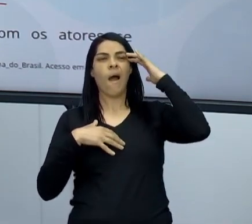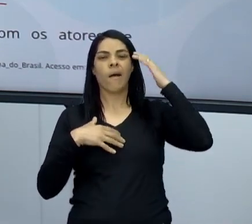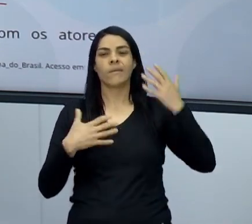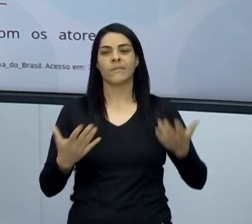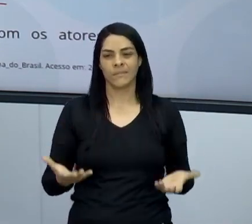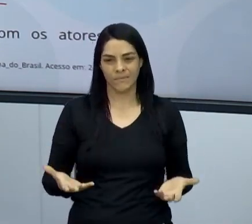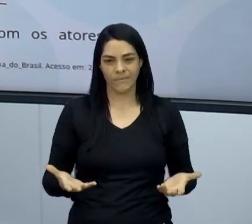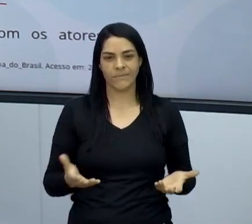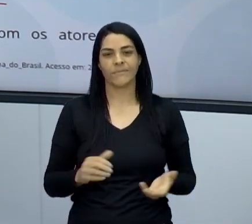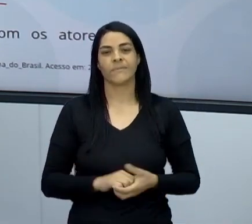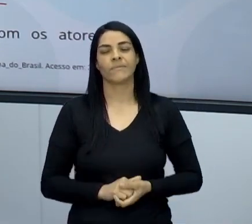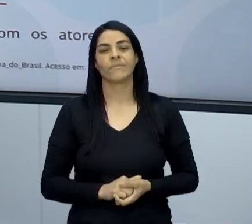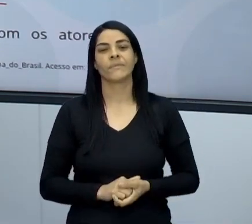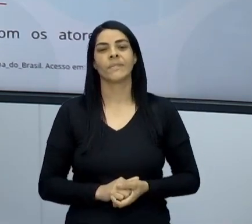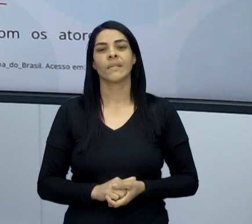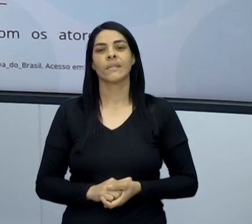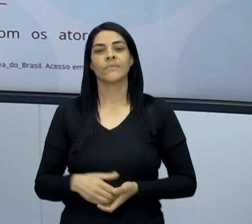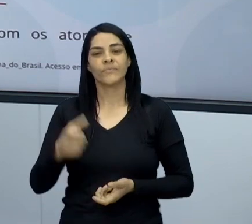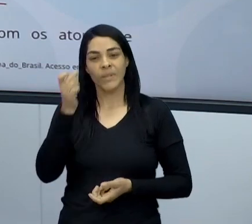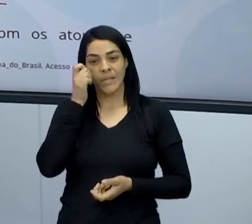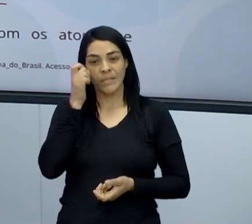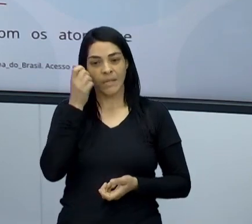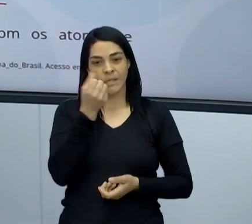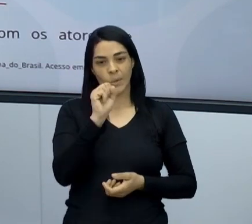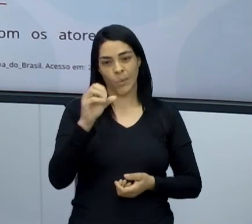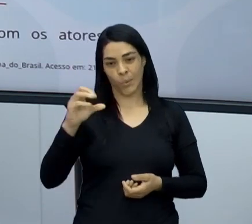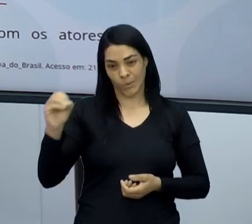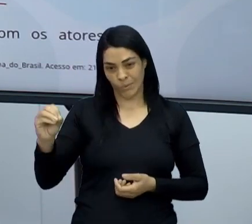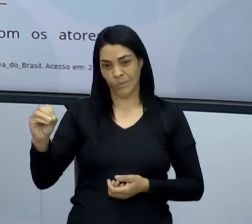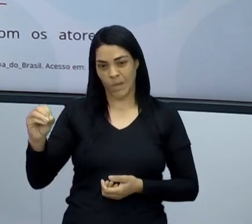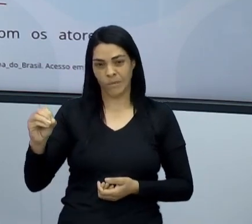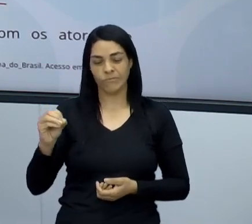assim. E olha que interessante, 800 exibições,